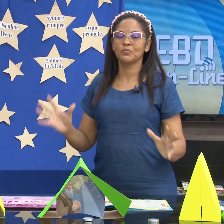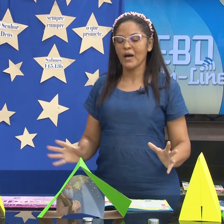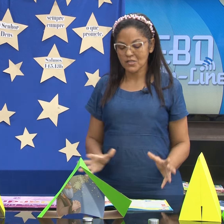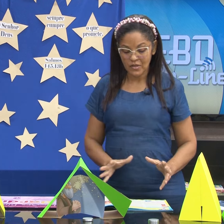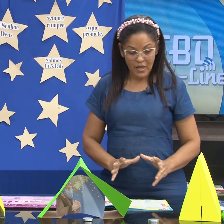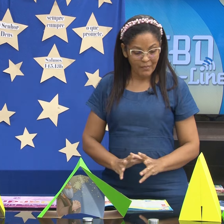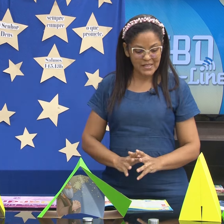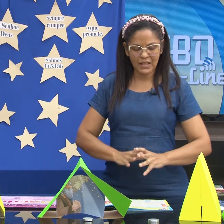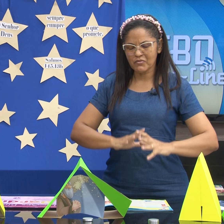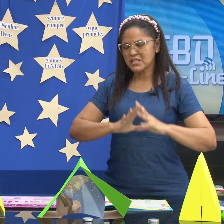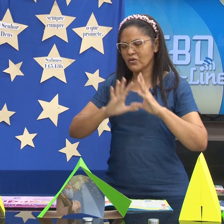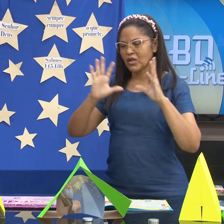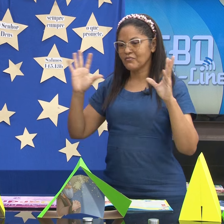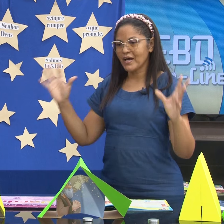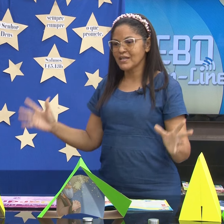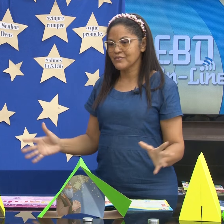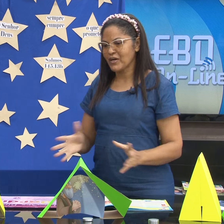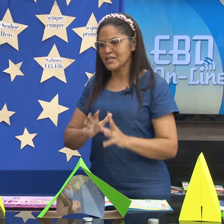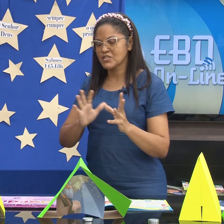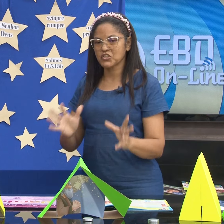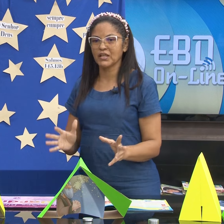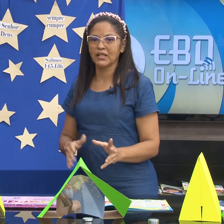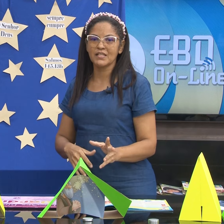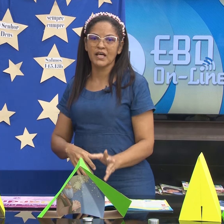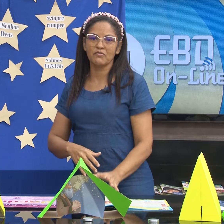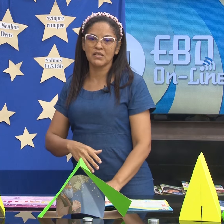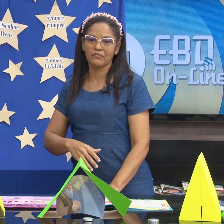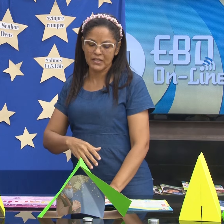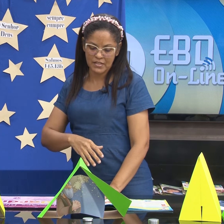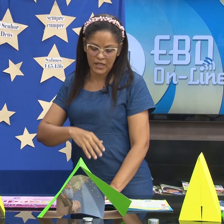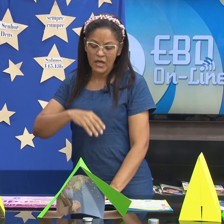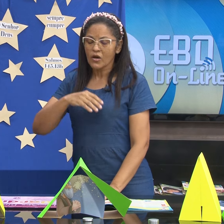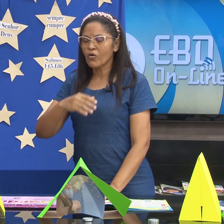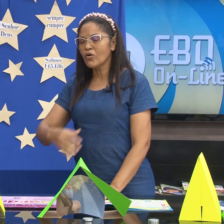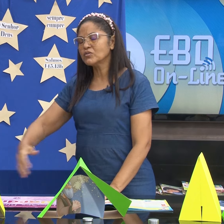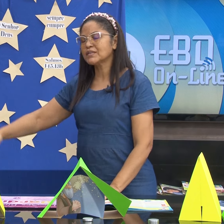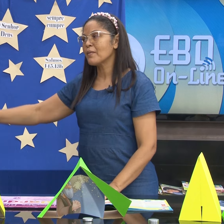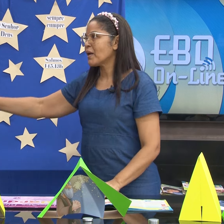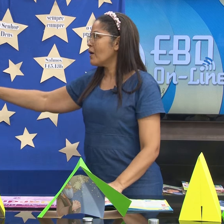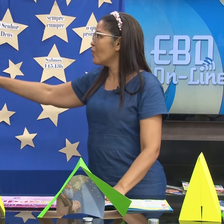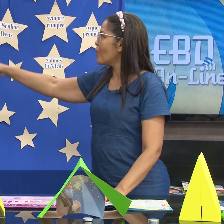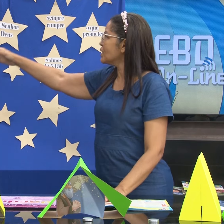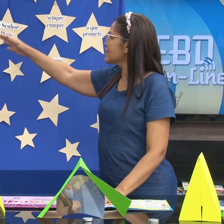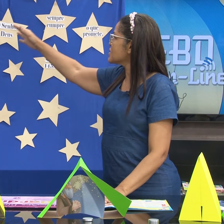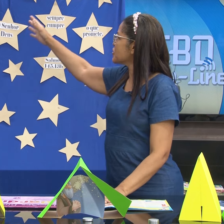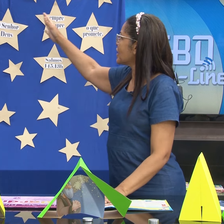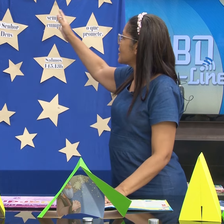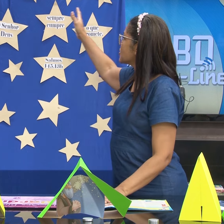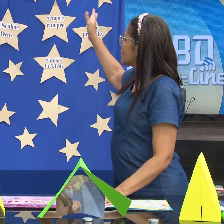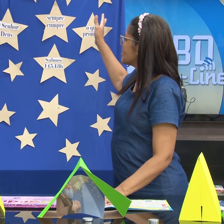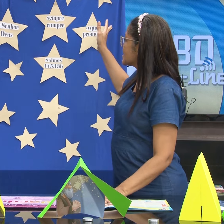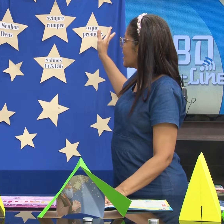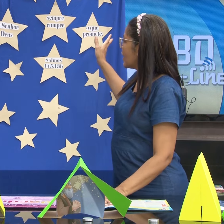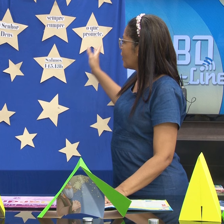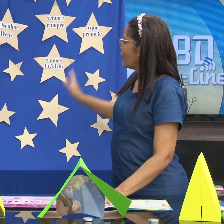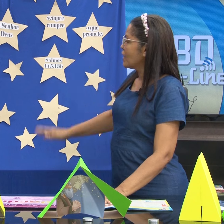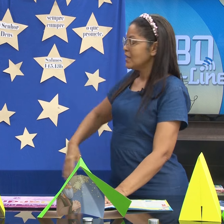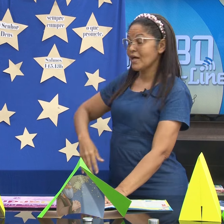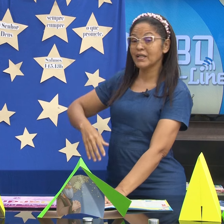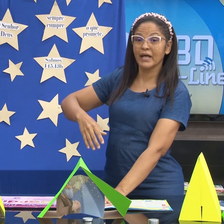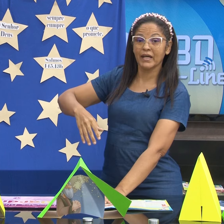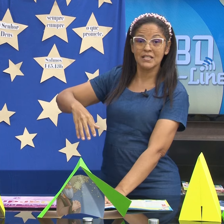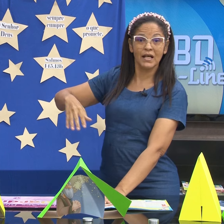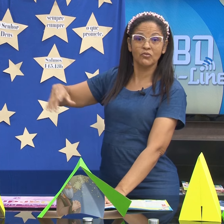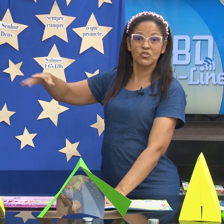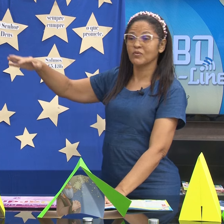conta do espaço mas ali você cola várias estrelinhas aí você vai dizer conta Abraão Quantas estrelas tem no céu